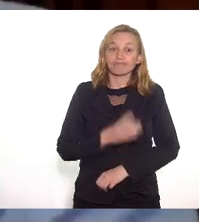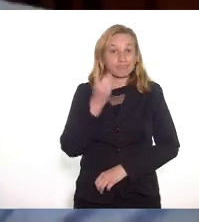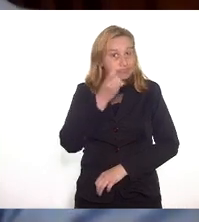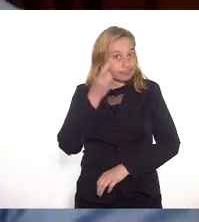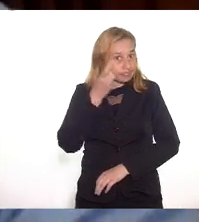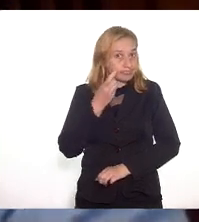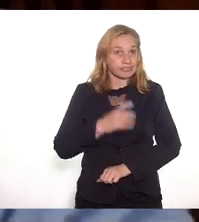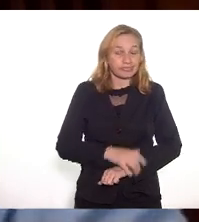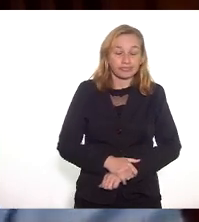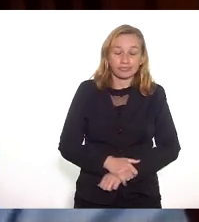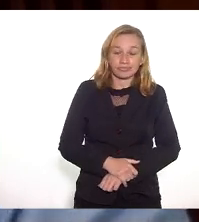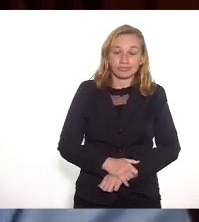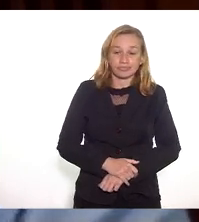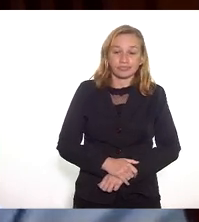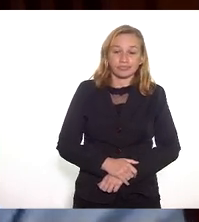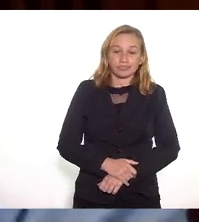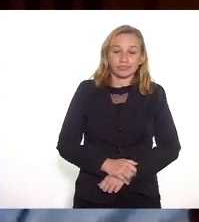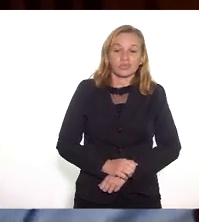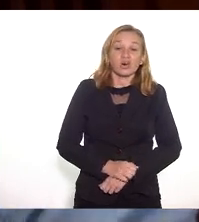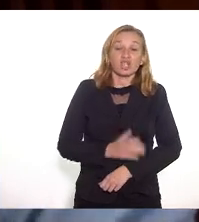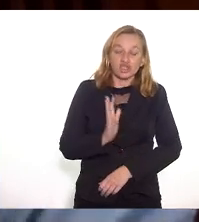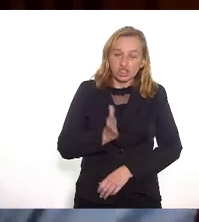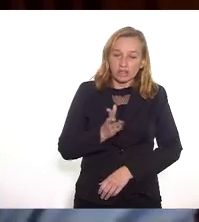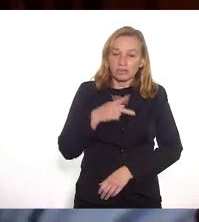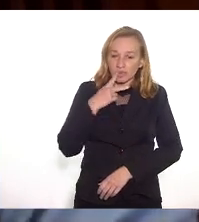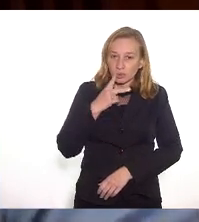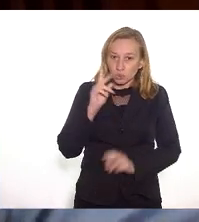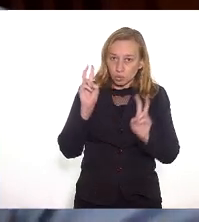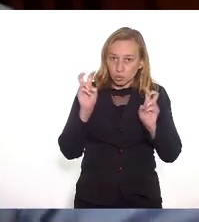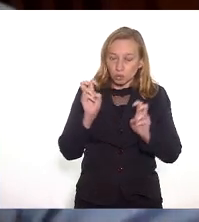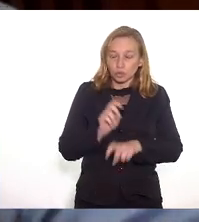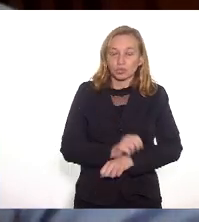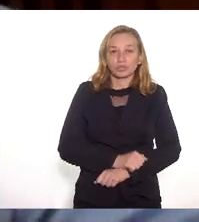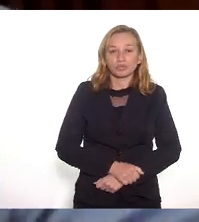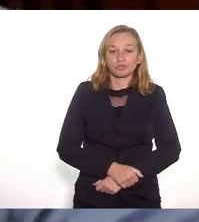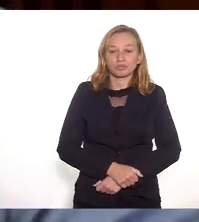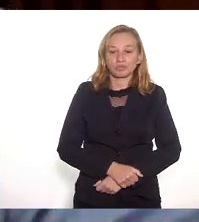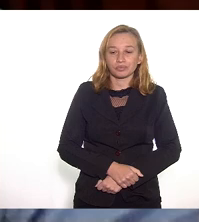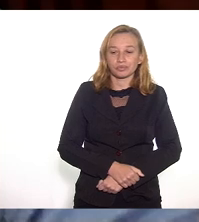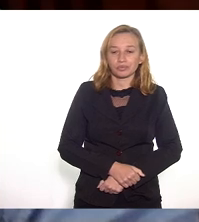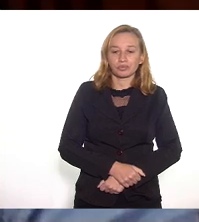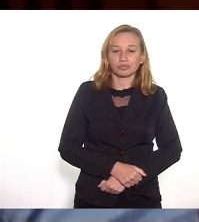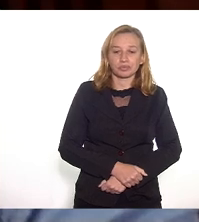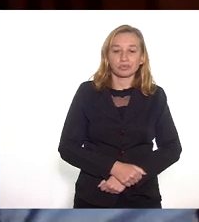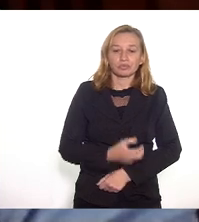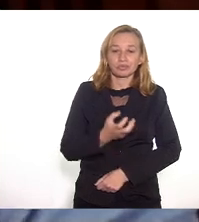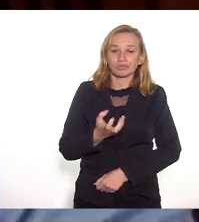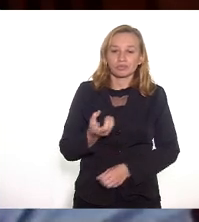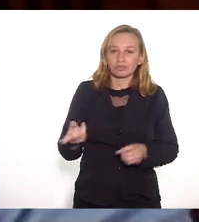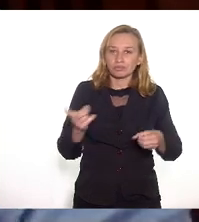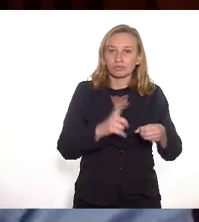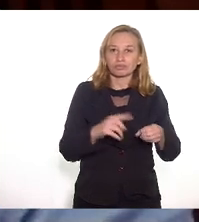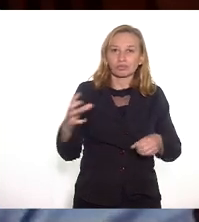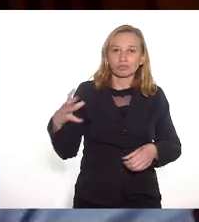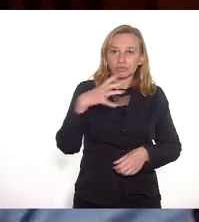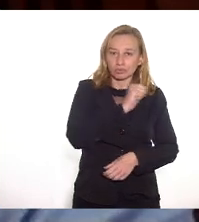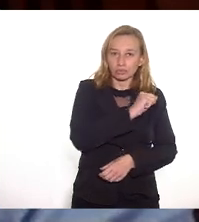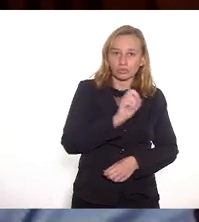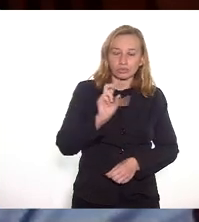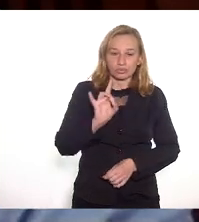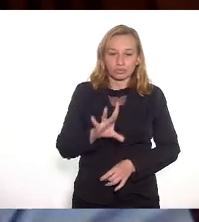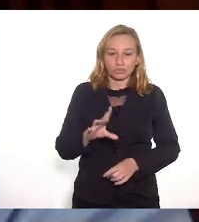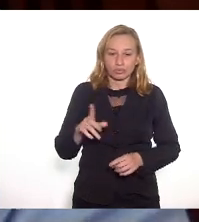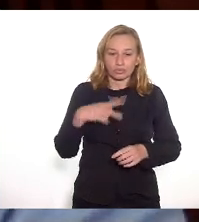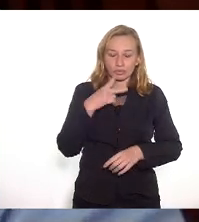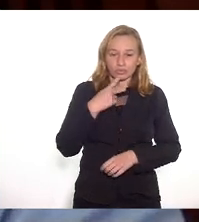deputados, eu, já que estamos falando sobre esse assunto, eu quero voltar rapidamente, só um comentário. Ontem